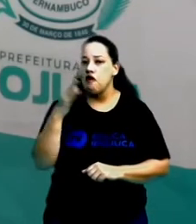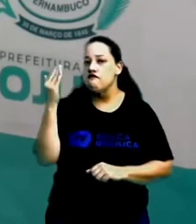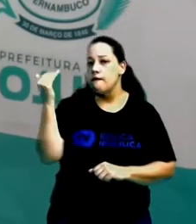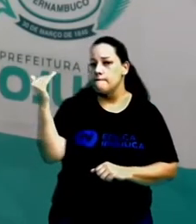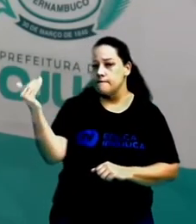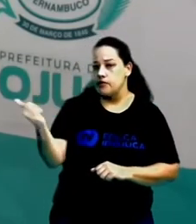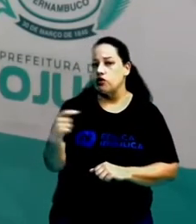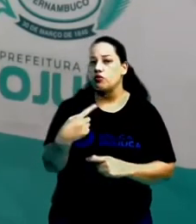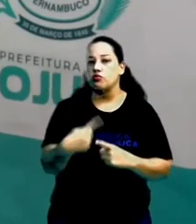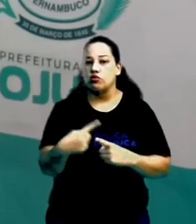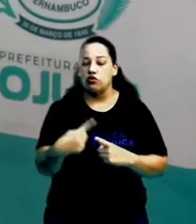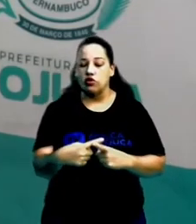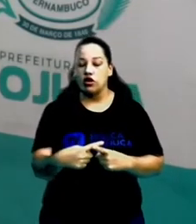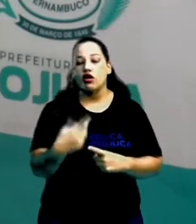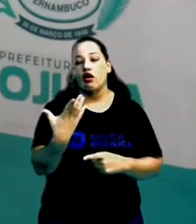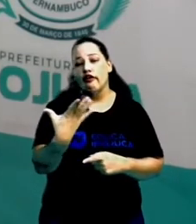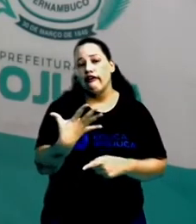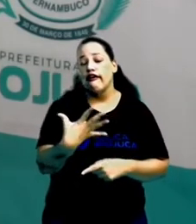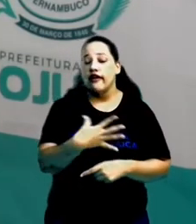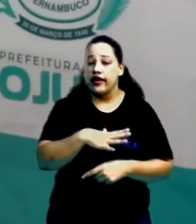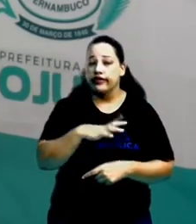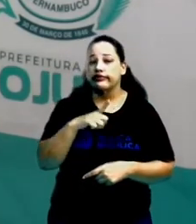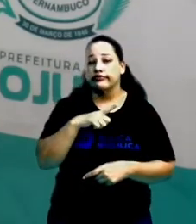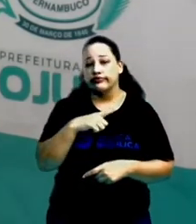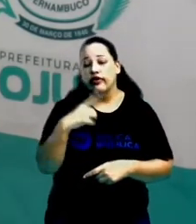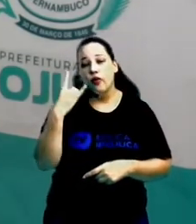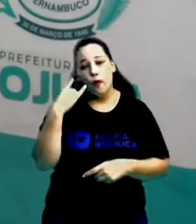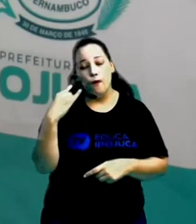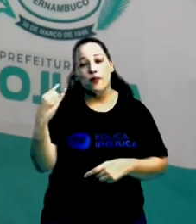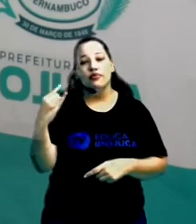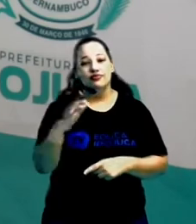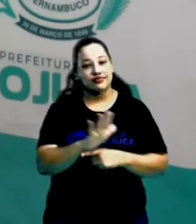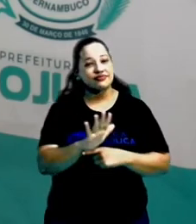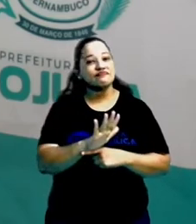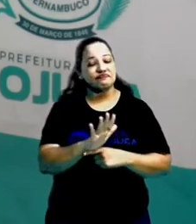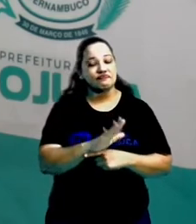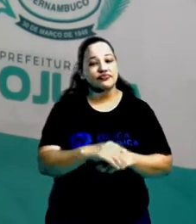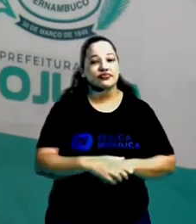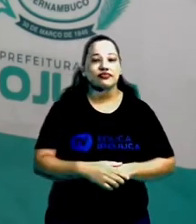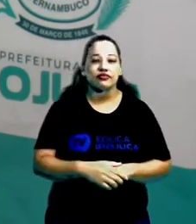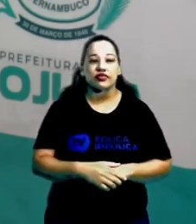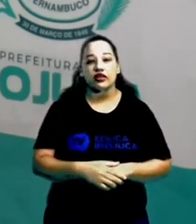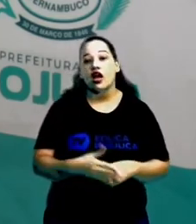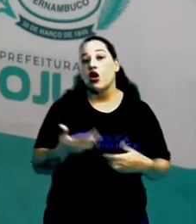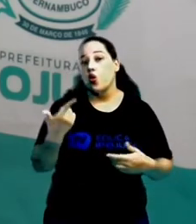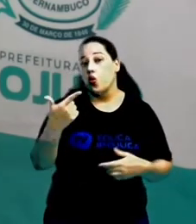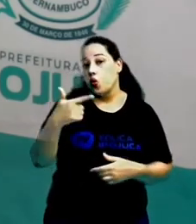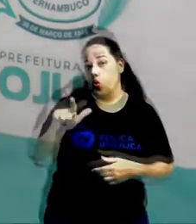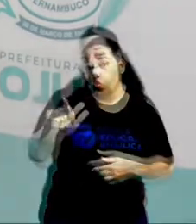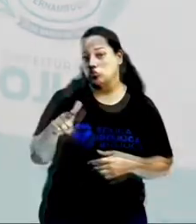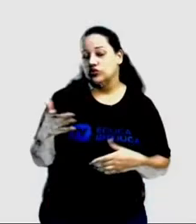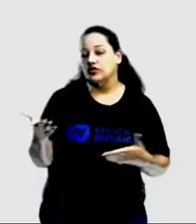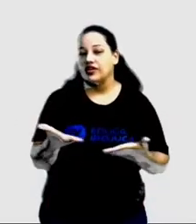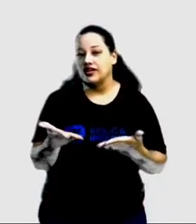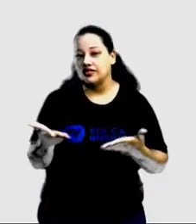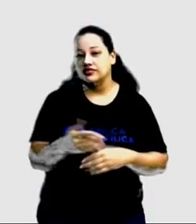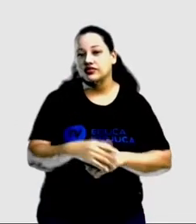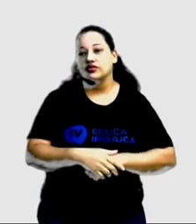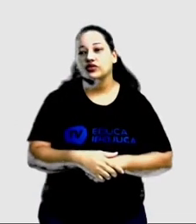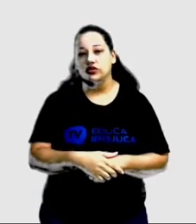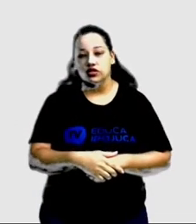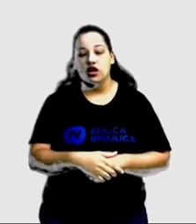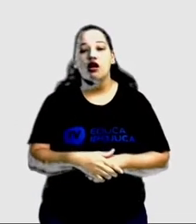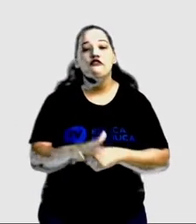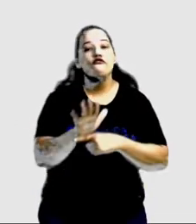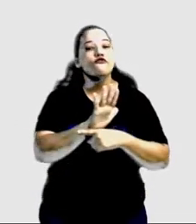filmes românticos. E nós vamos agora para outro gênero de filmes, que vai ser o musical, que são